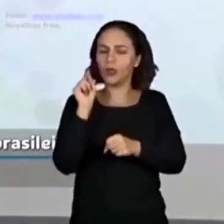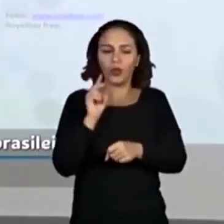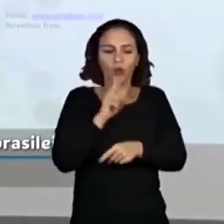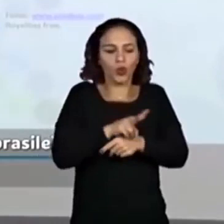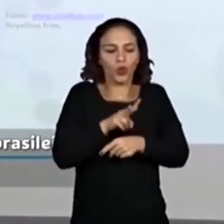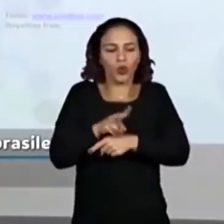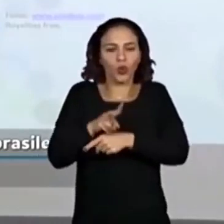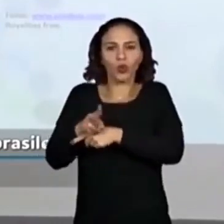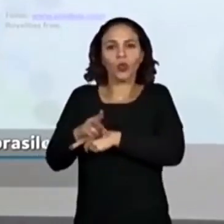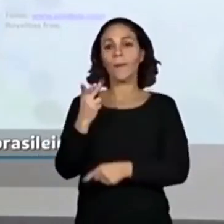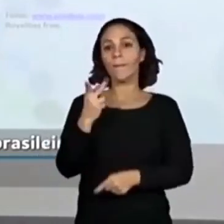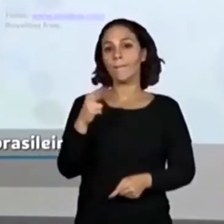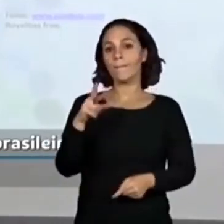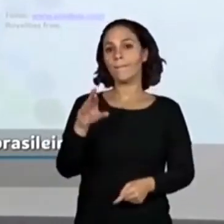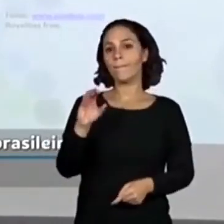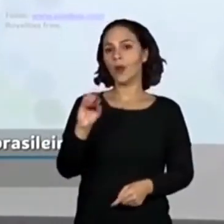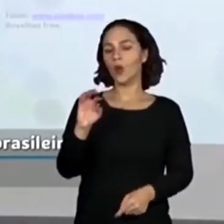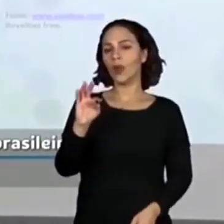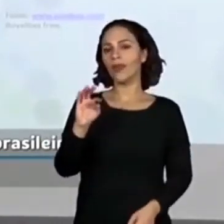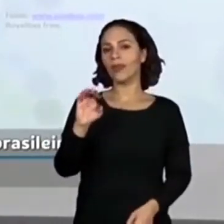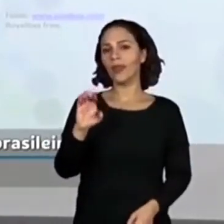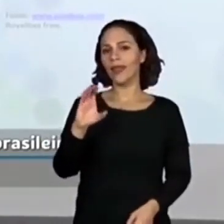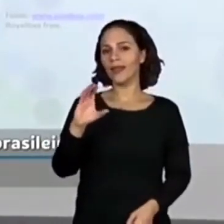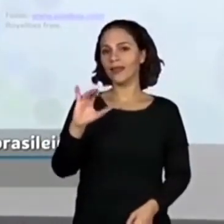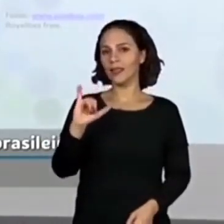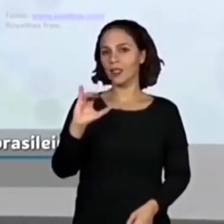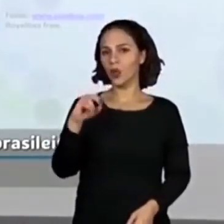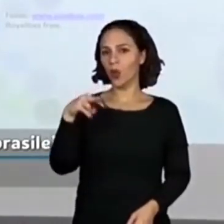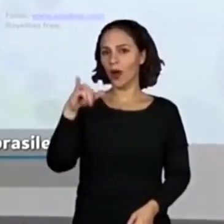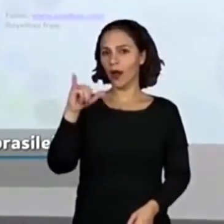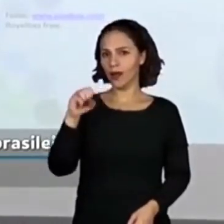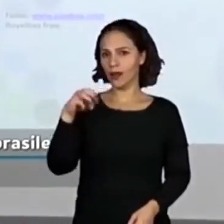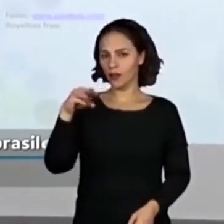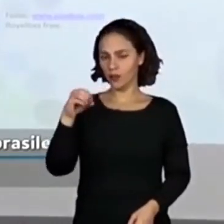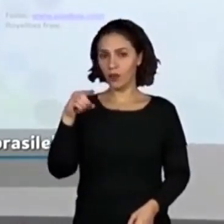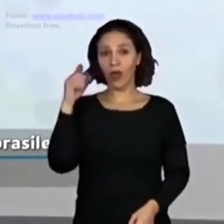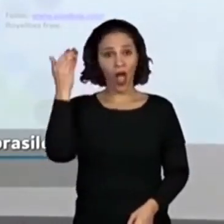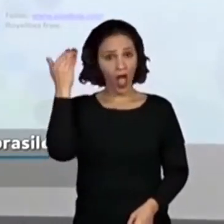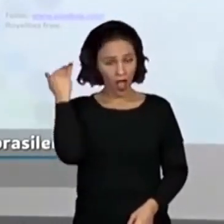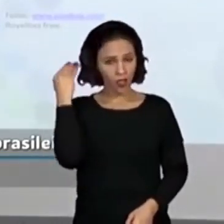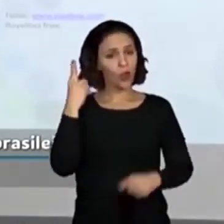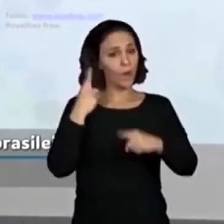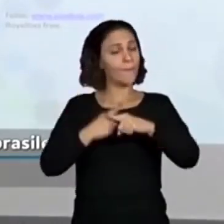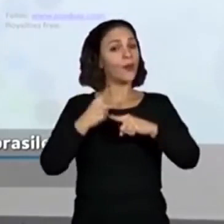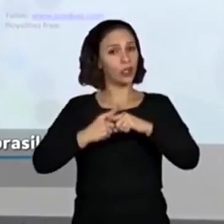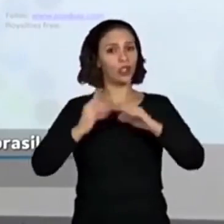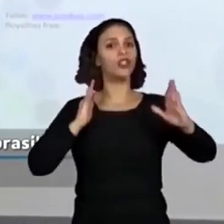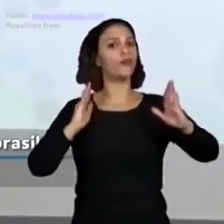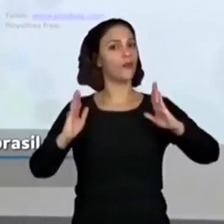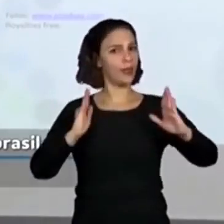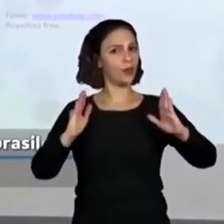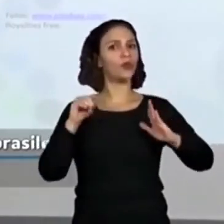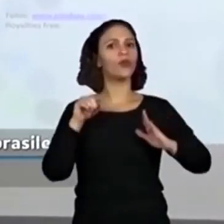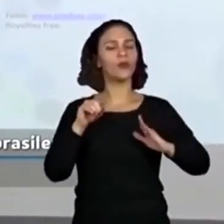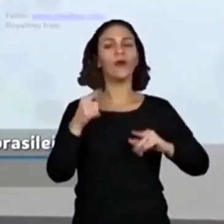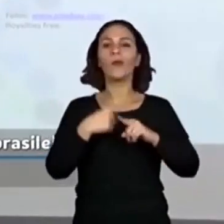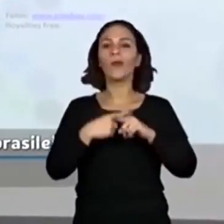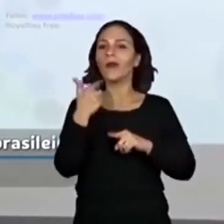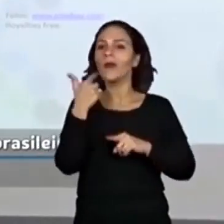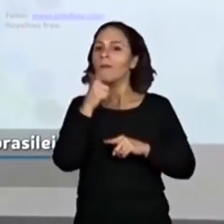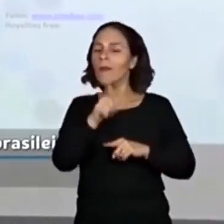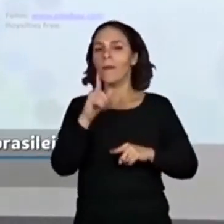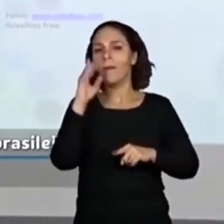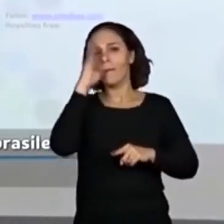protecionismo da indústria nacional. Foi favorável naquela condição? Sim, foi muito favorável, né? O Brasil conseguiu se